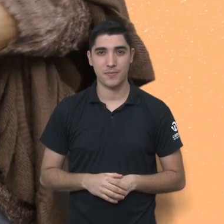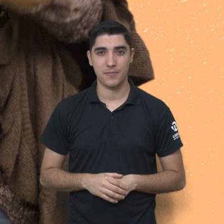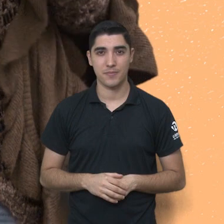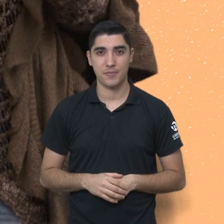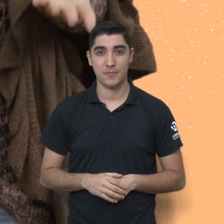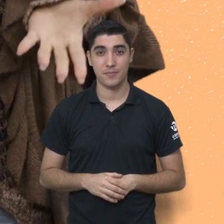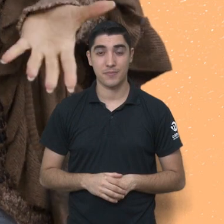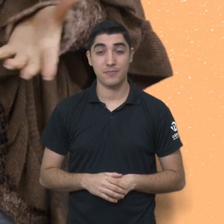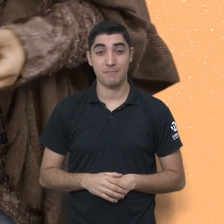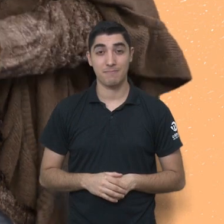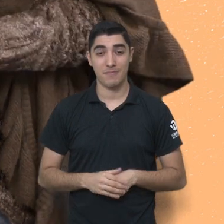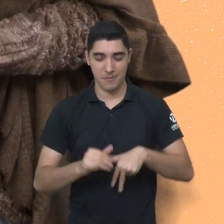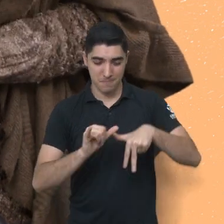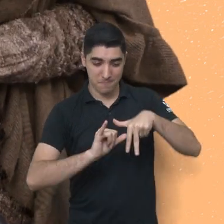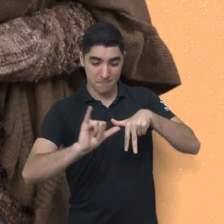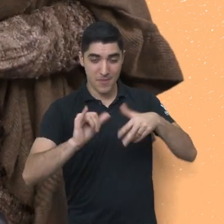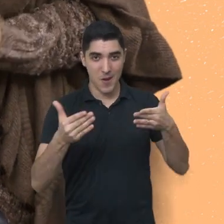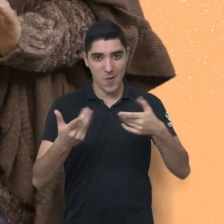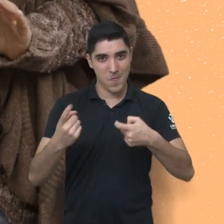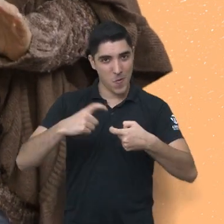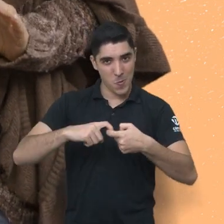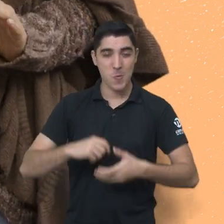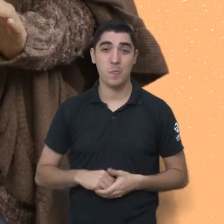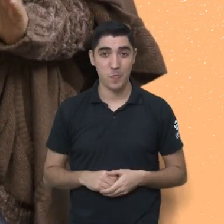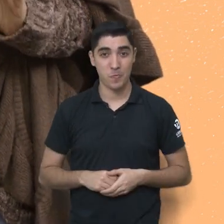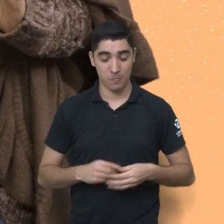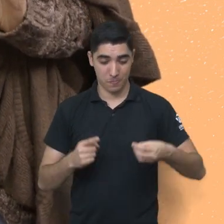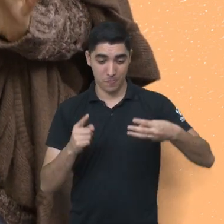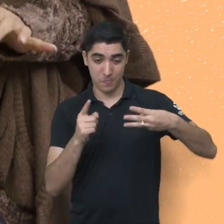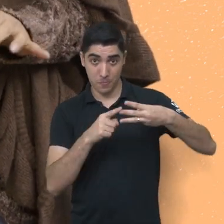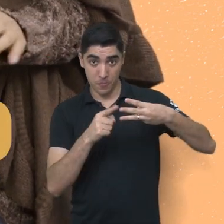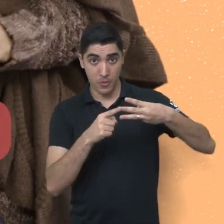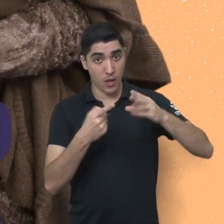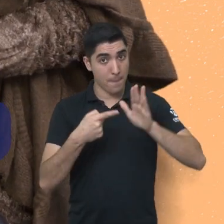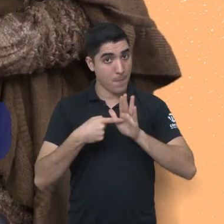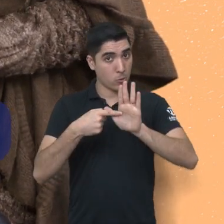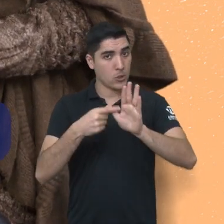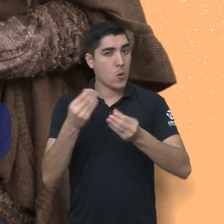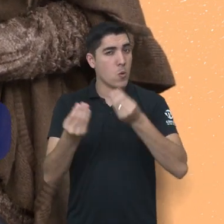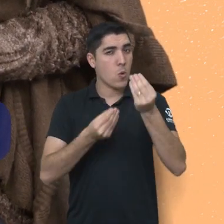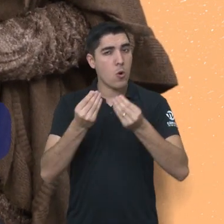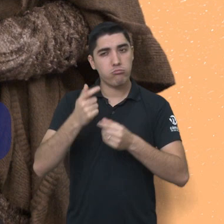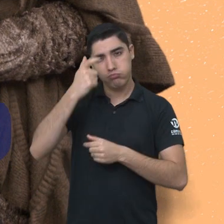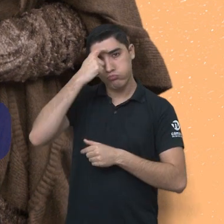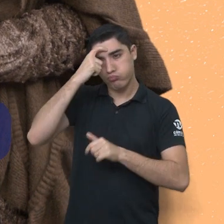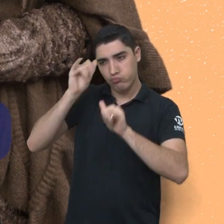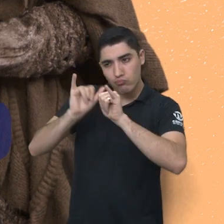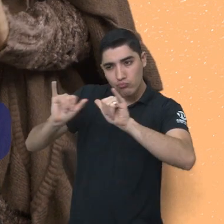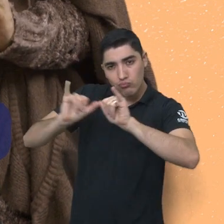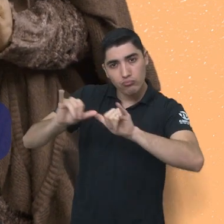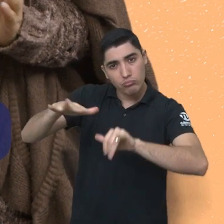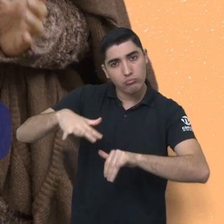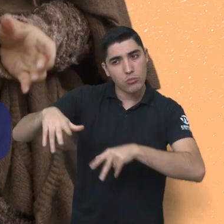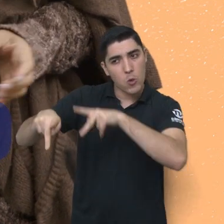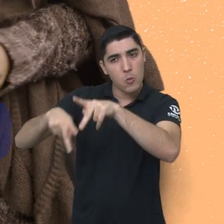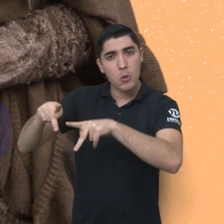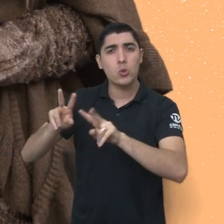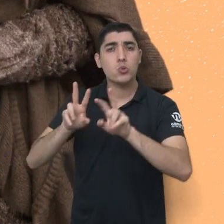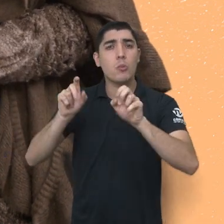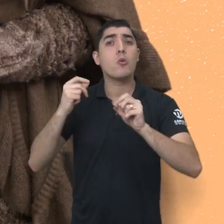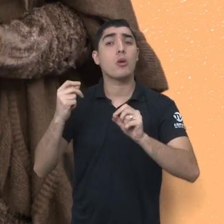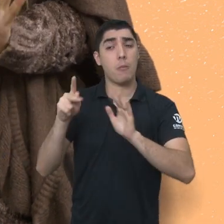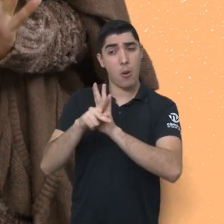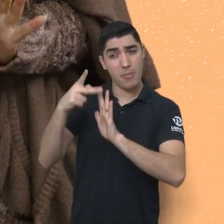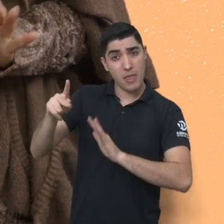e o com a palavra está de volta neste bloco vamos descobrir como conscientizar a população sobre o impacto